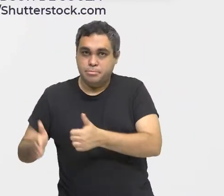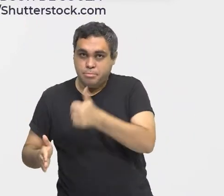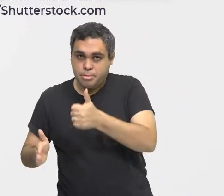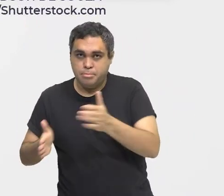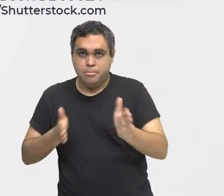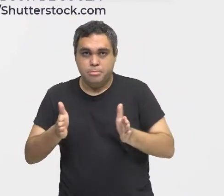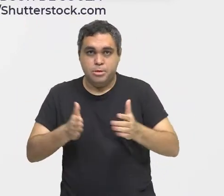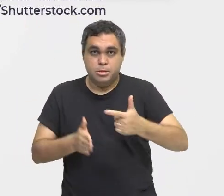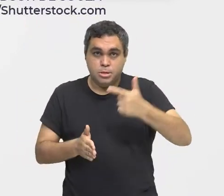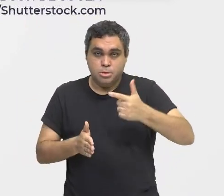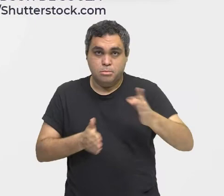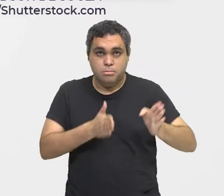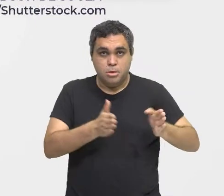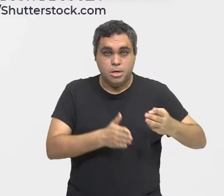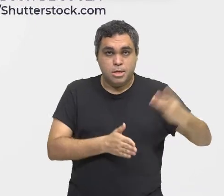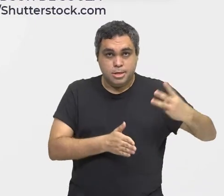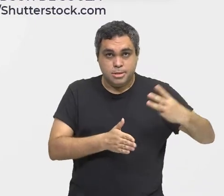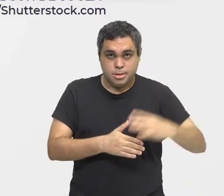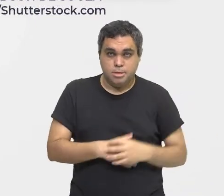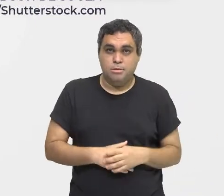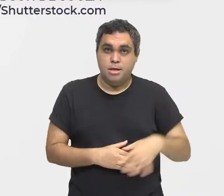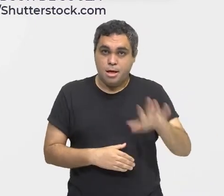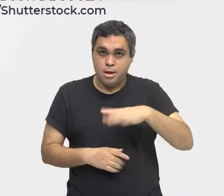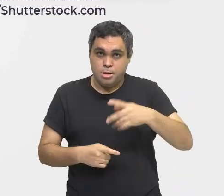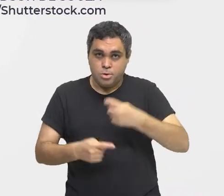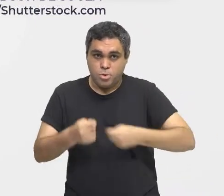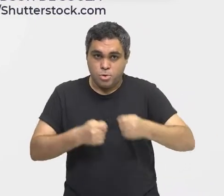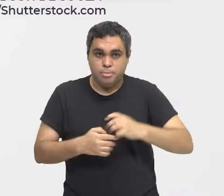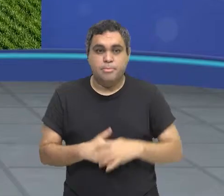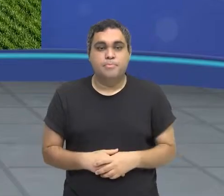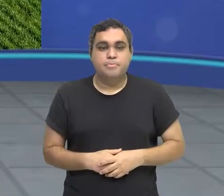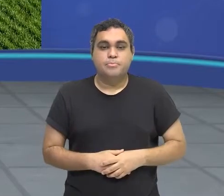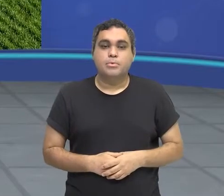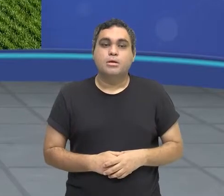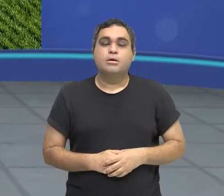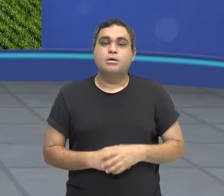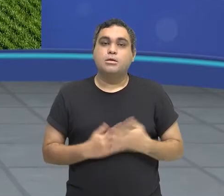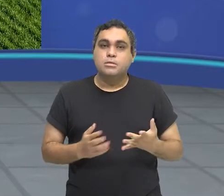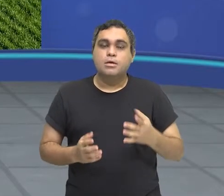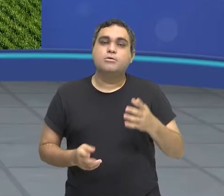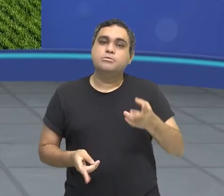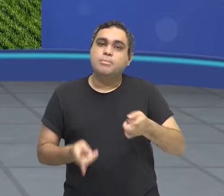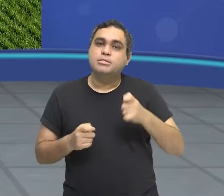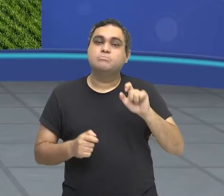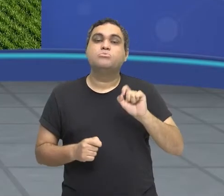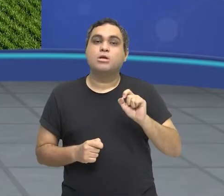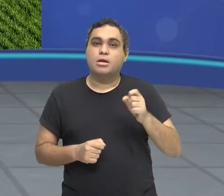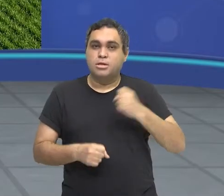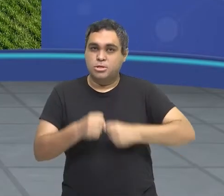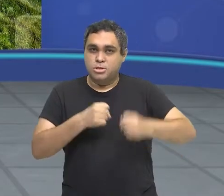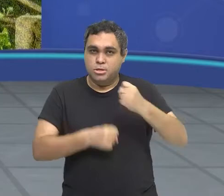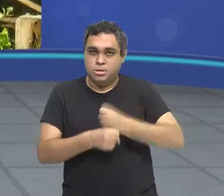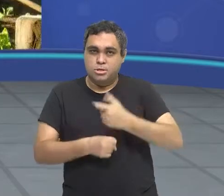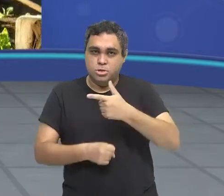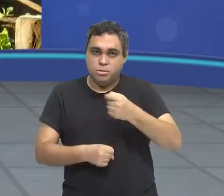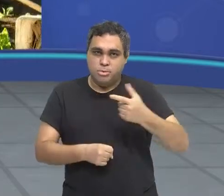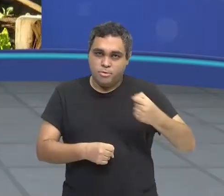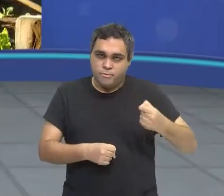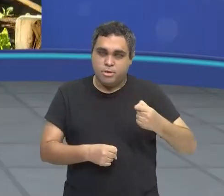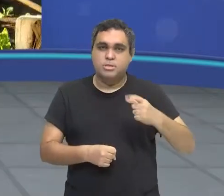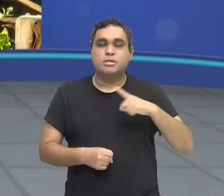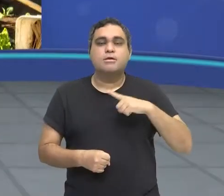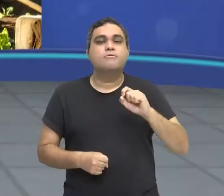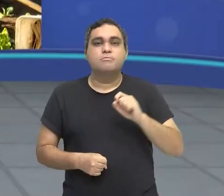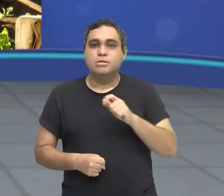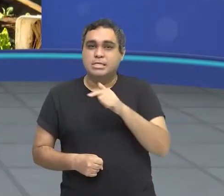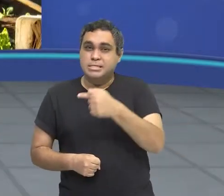E no ano de 2020 nós tivemos aí em torno de 7,4 trilhões de reais ligada a toda essa